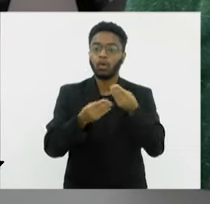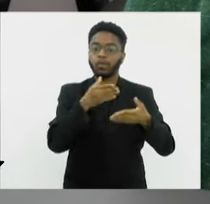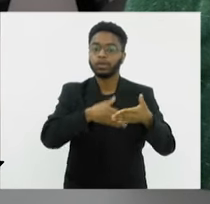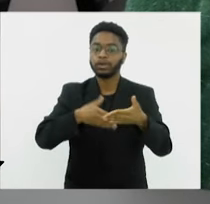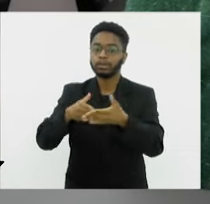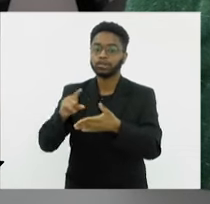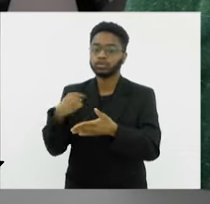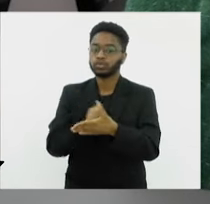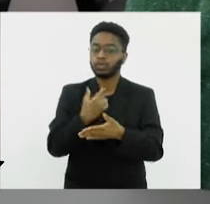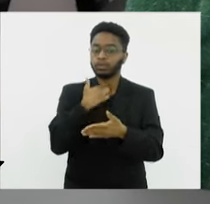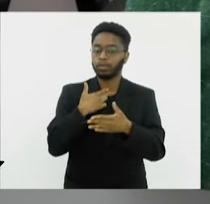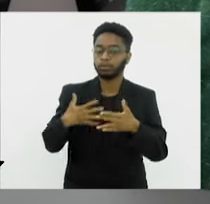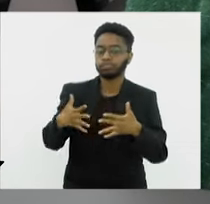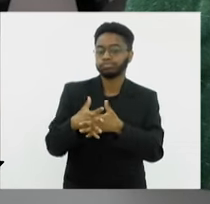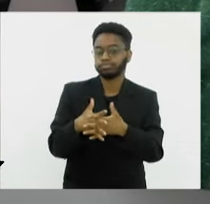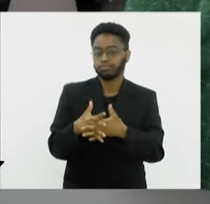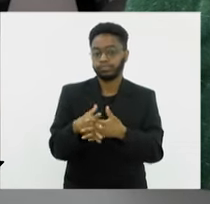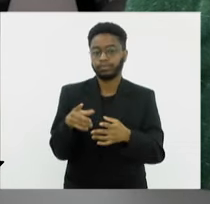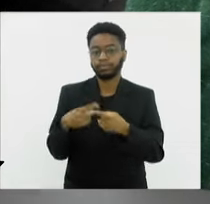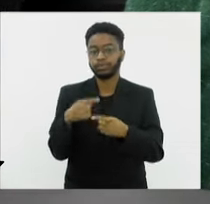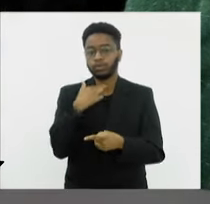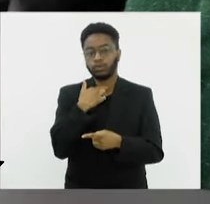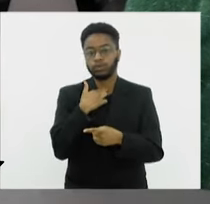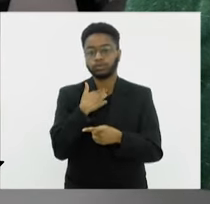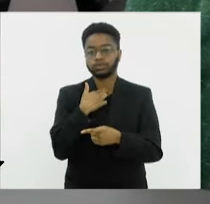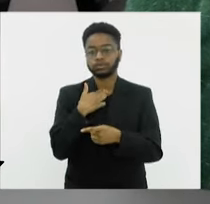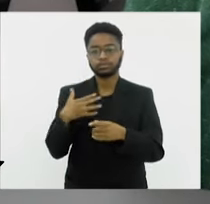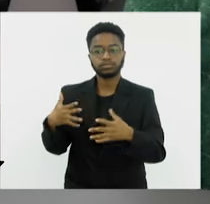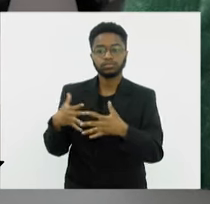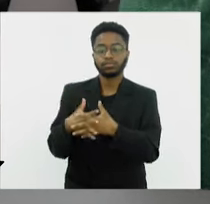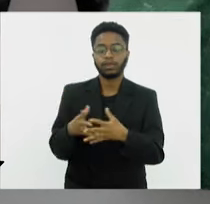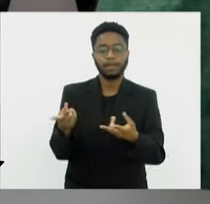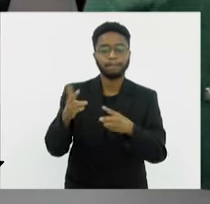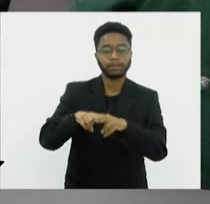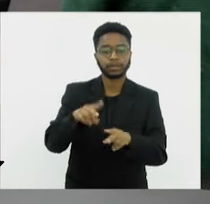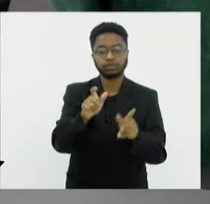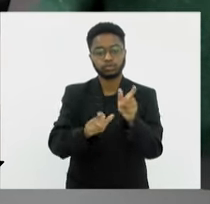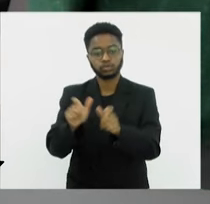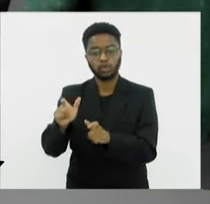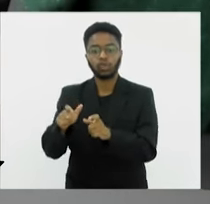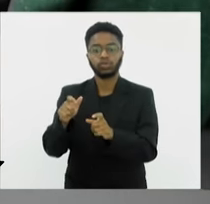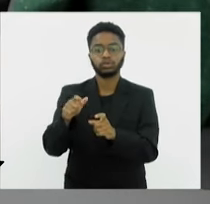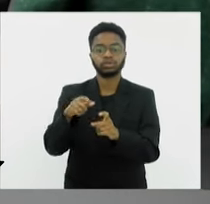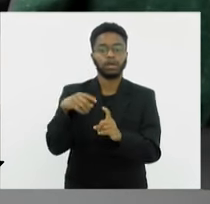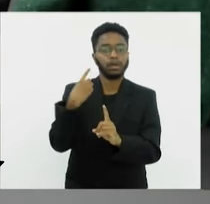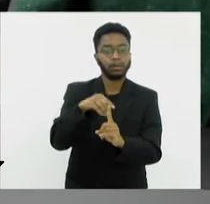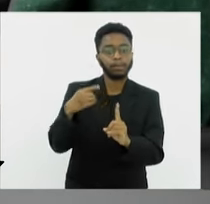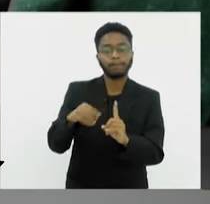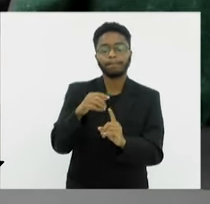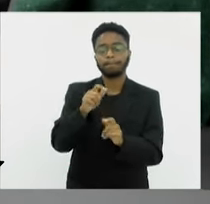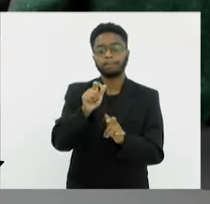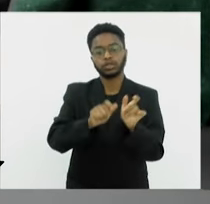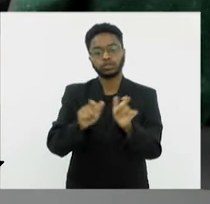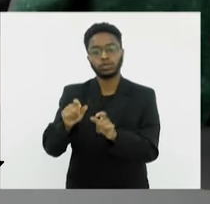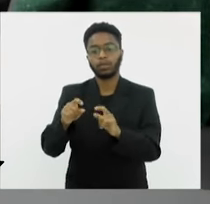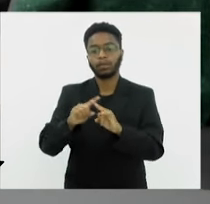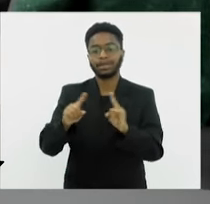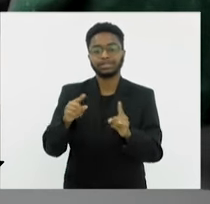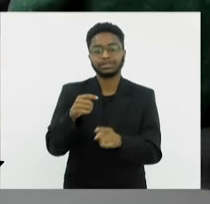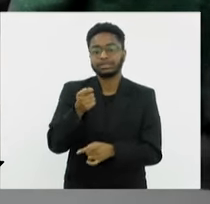pode passar. Não se pode passar o limite onde se prenda, se torture, sem processo judicial,